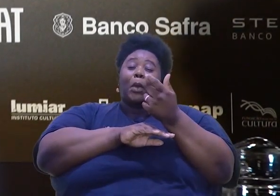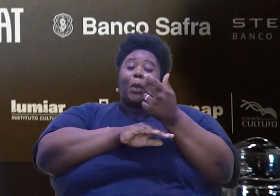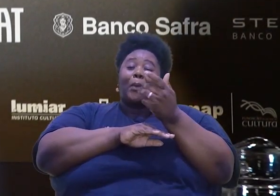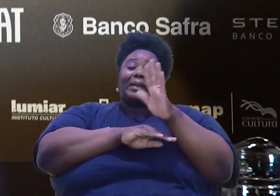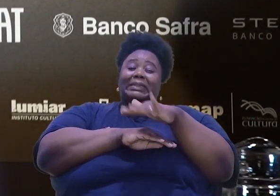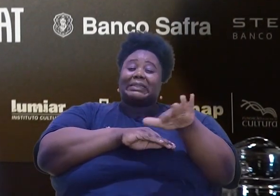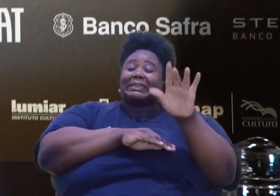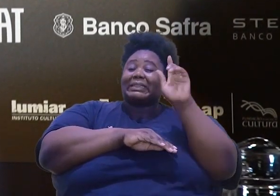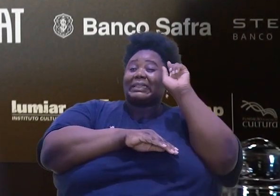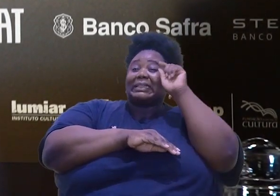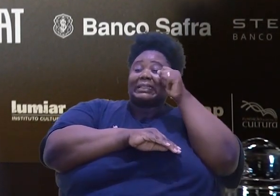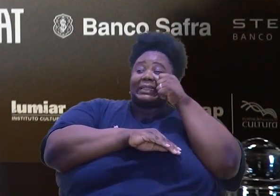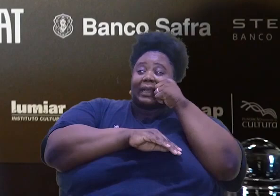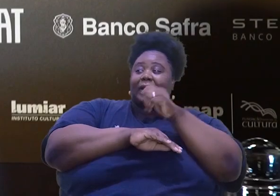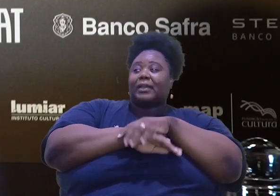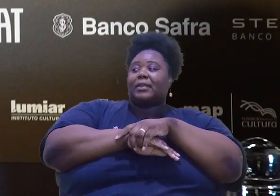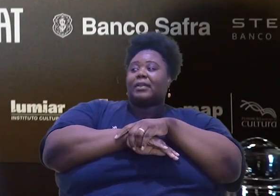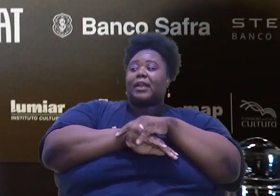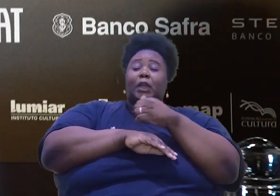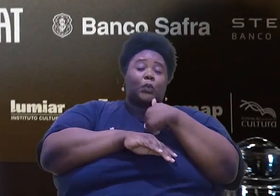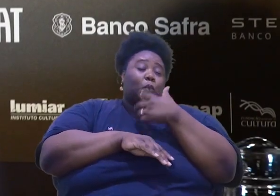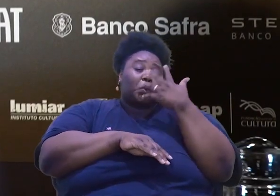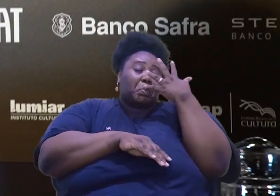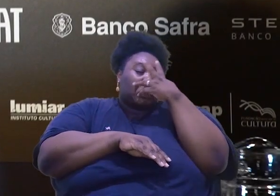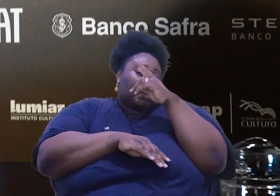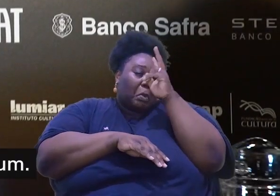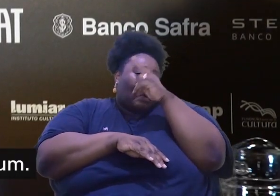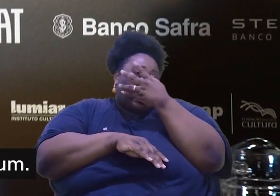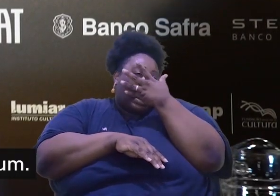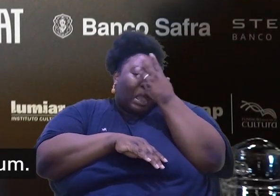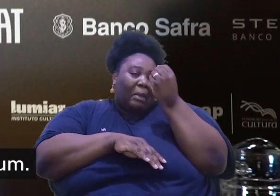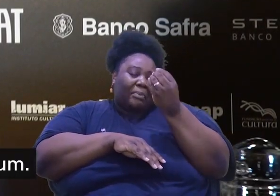crianças negras. Eu não me lembro.